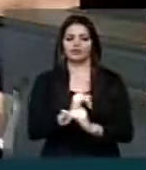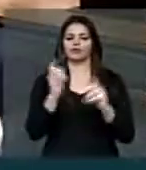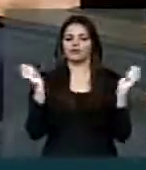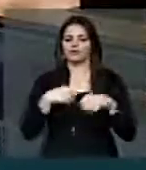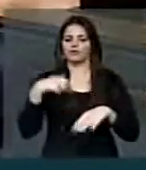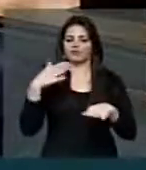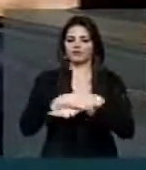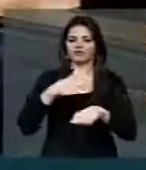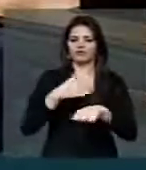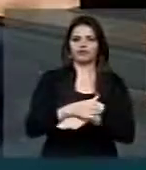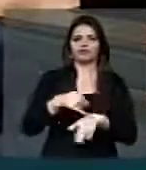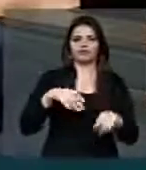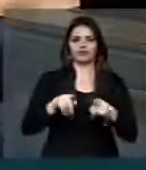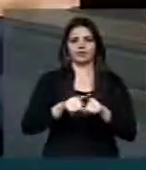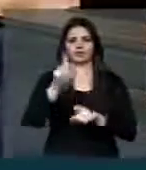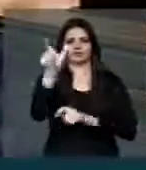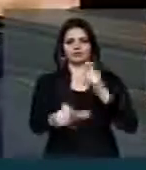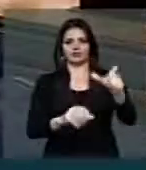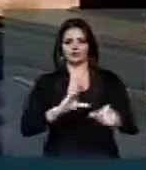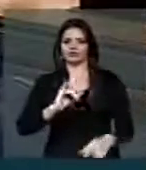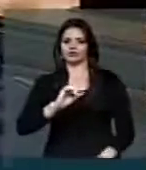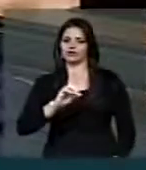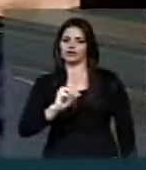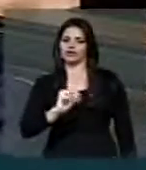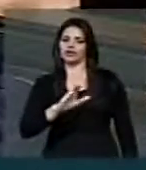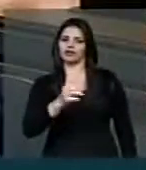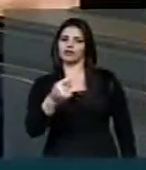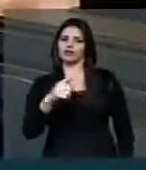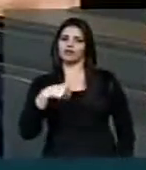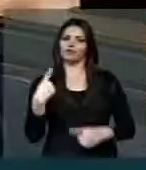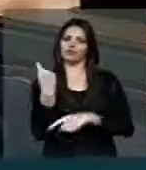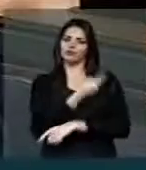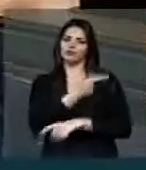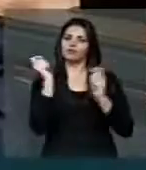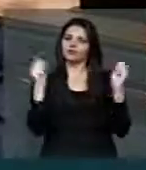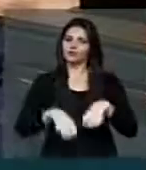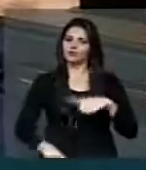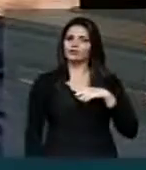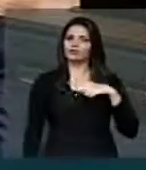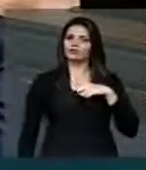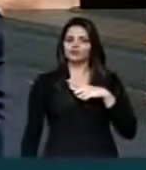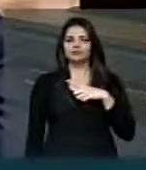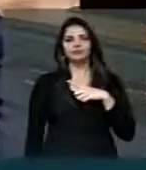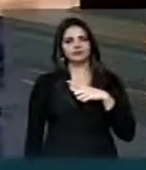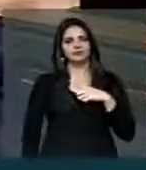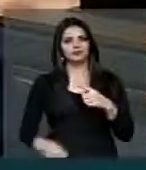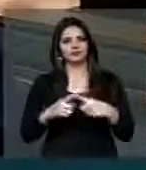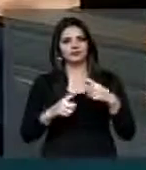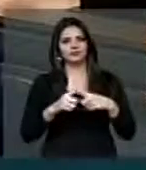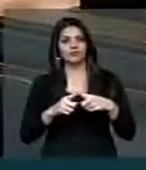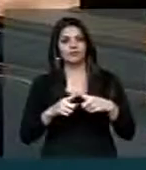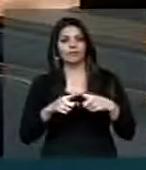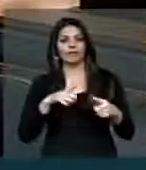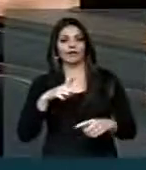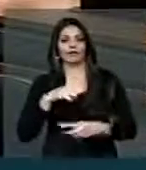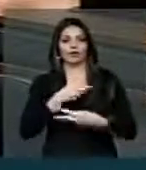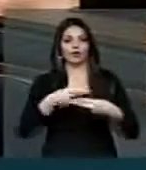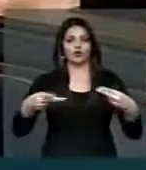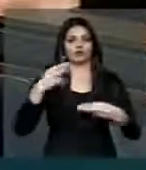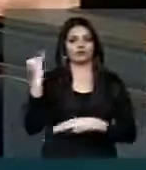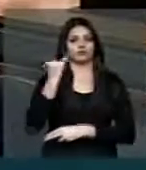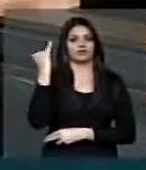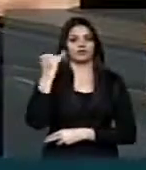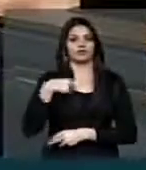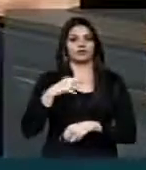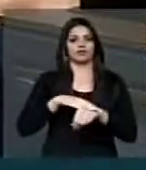vai alcançando a todos os cidadãos, nós vamos tendo esta possibilidade de ter ainda coisas